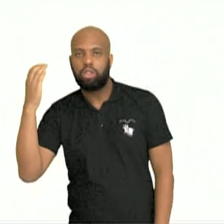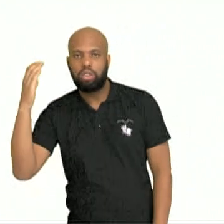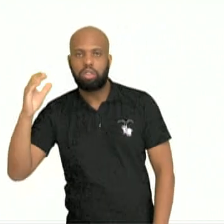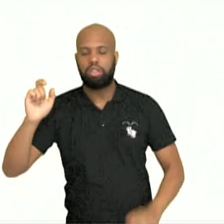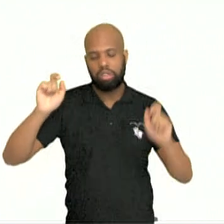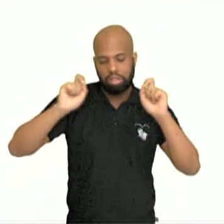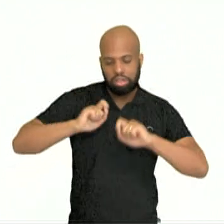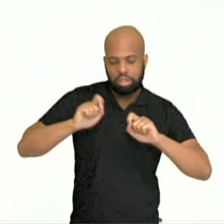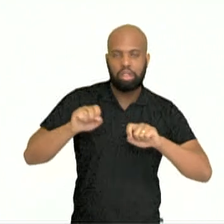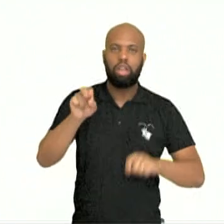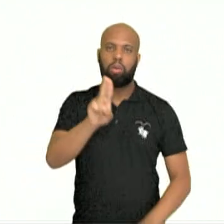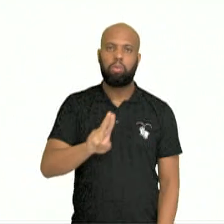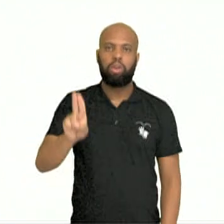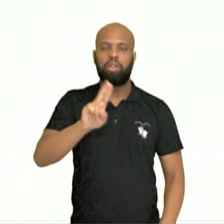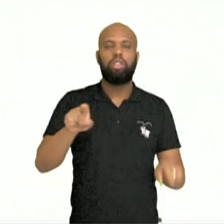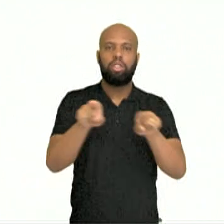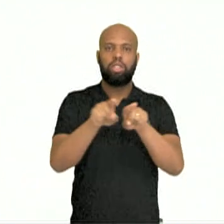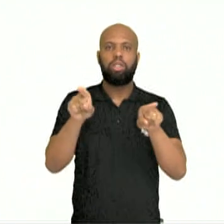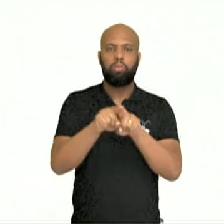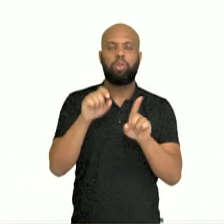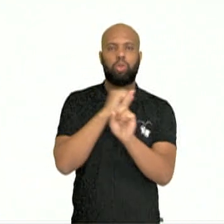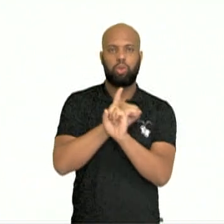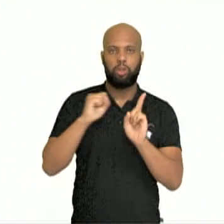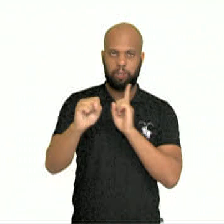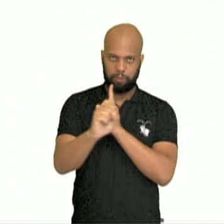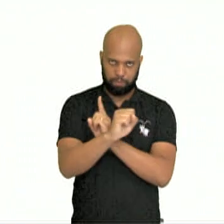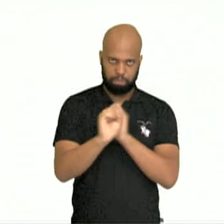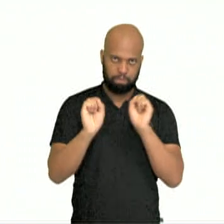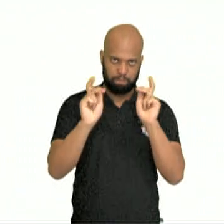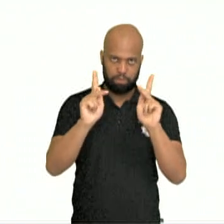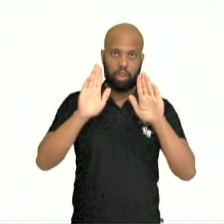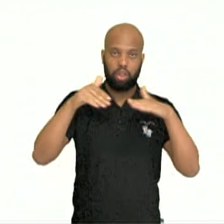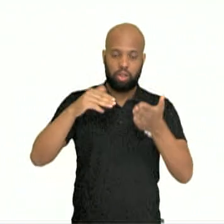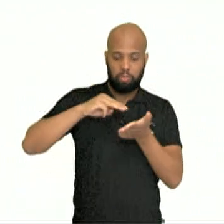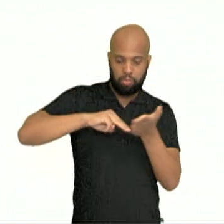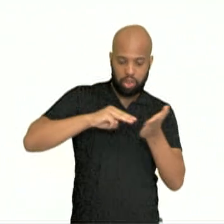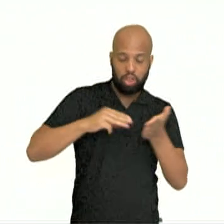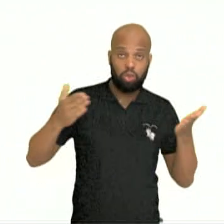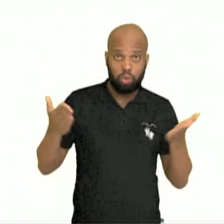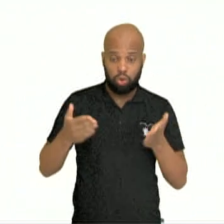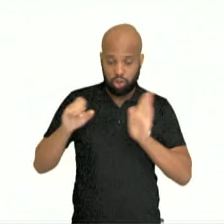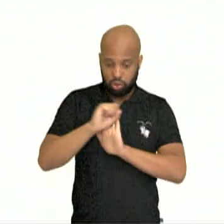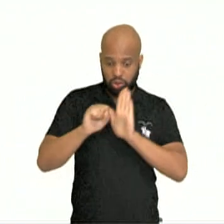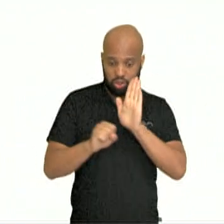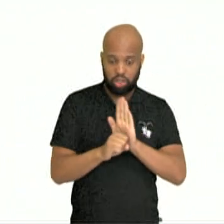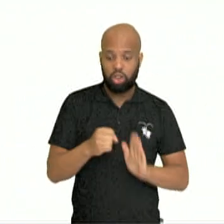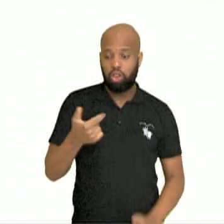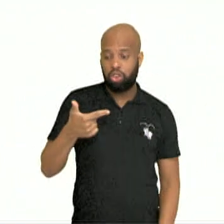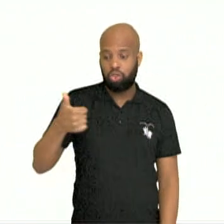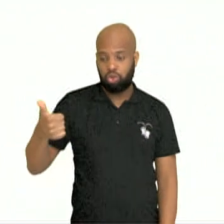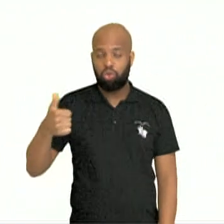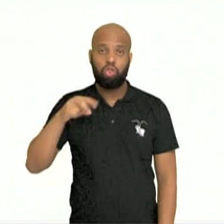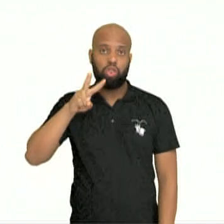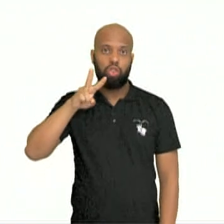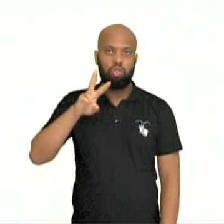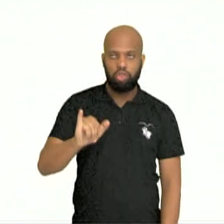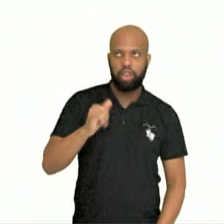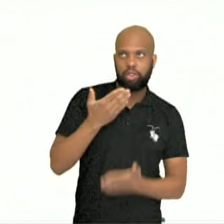eles também poderiam ser utilizados na sociologia. Método hoje, que no século XXI a gente vai interpretar, seja